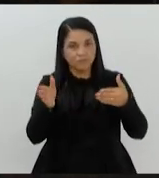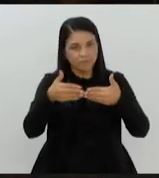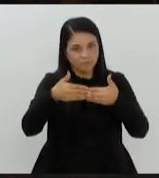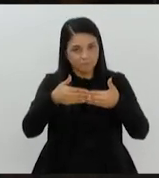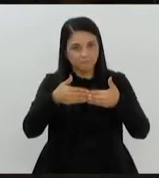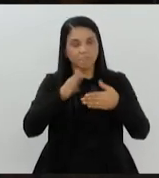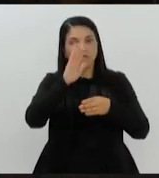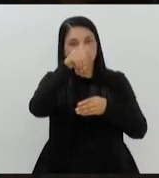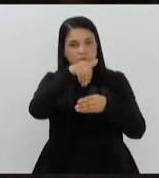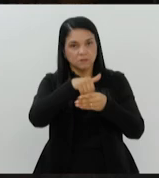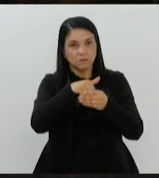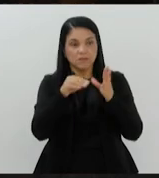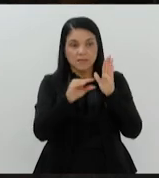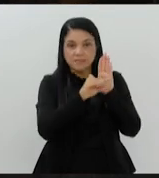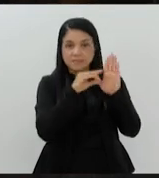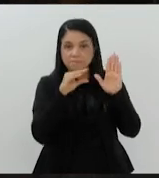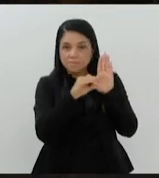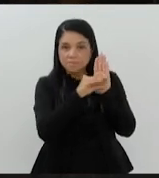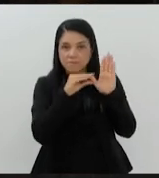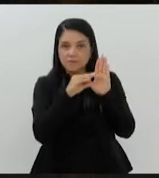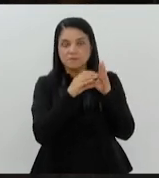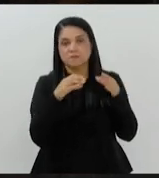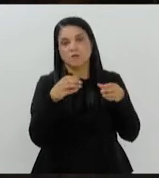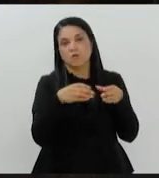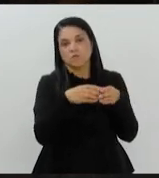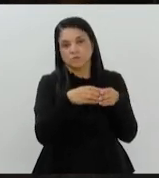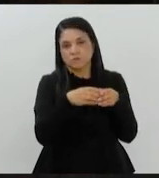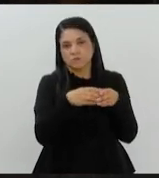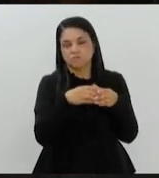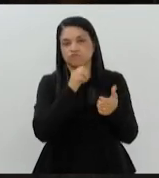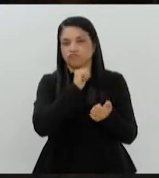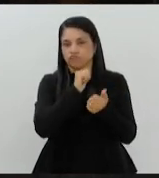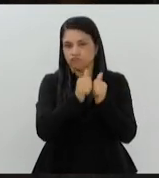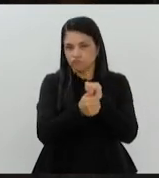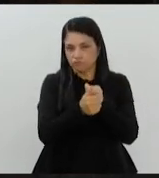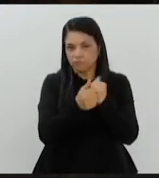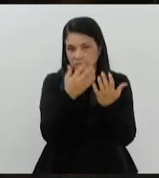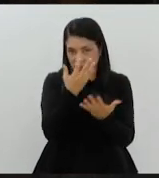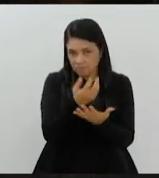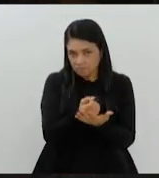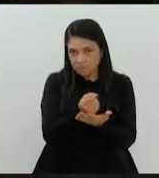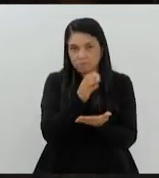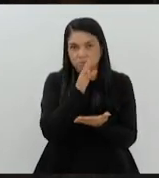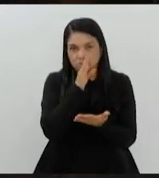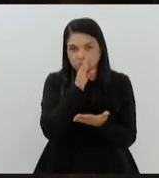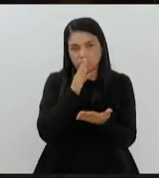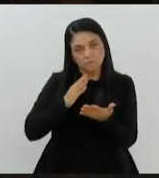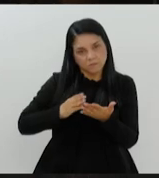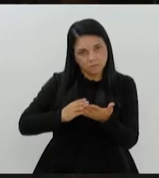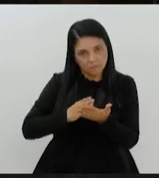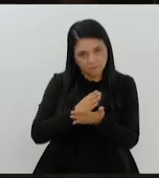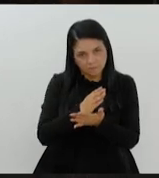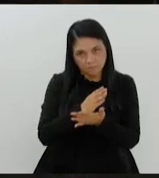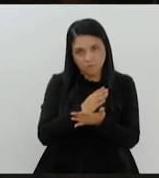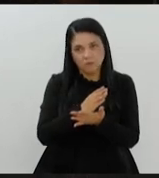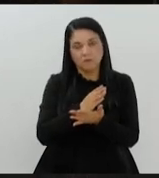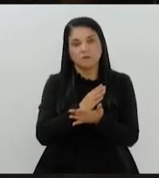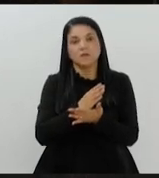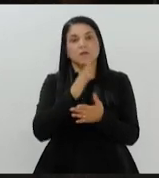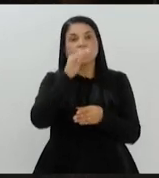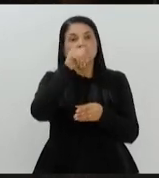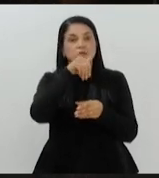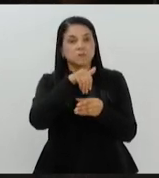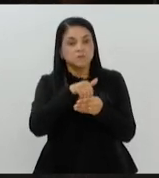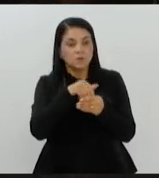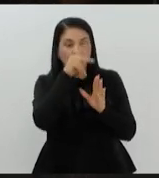em votação as emendas da comissão de esporte. Senhores que aprovam, permaneçam como estão. Aprovado. Em